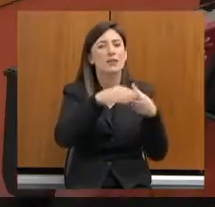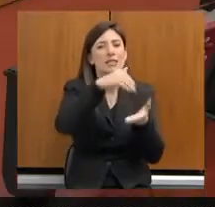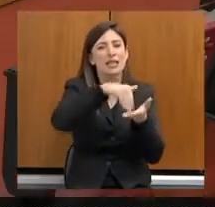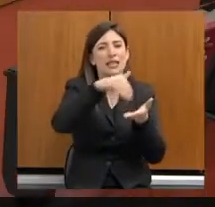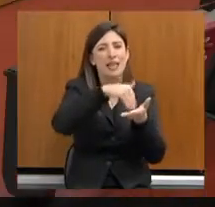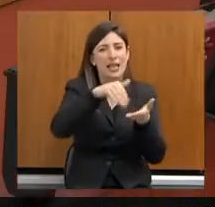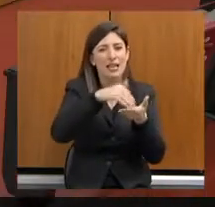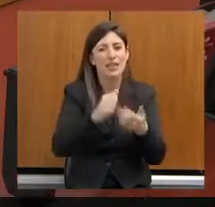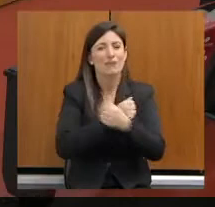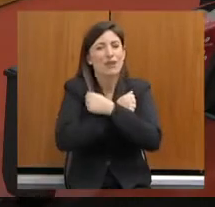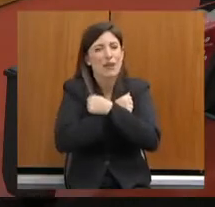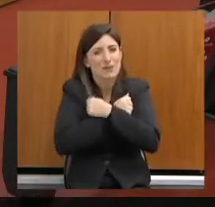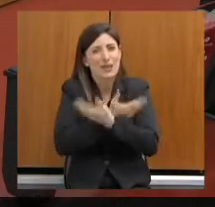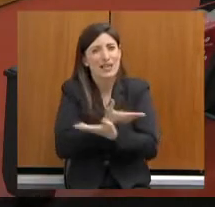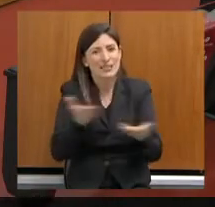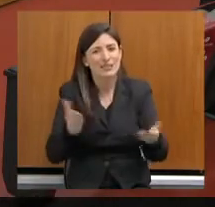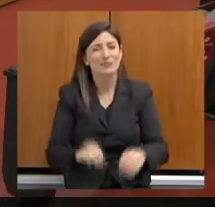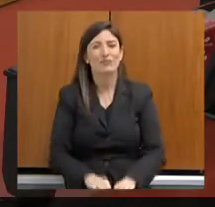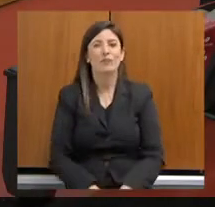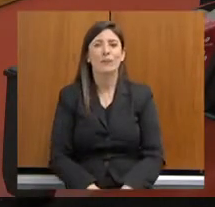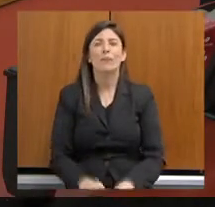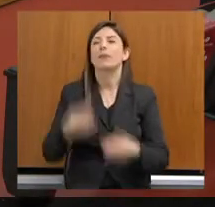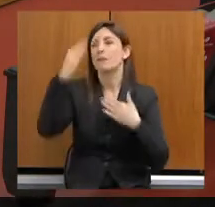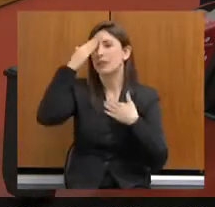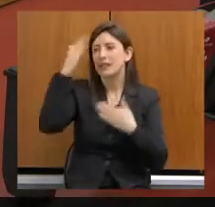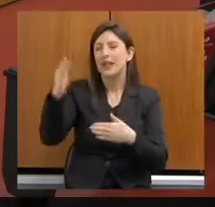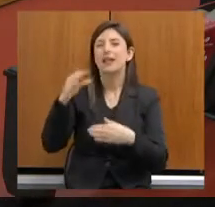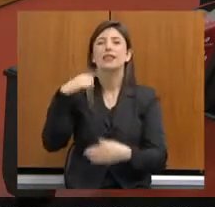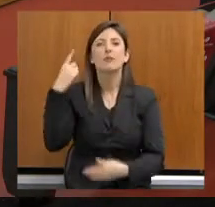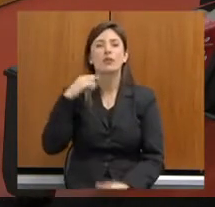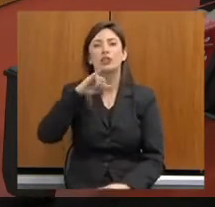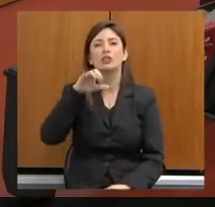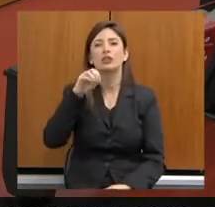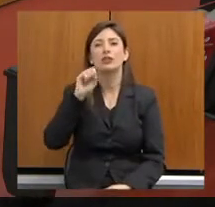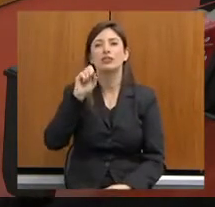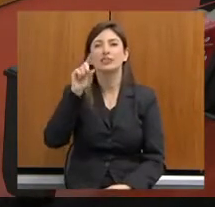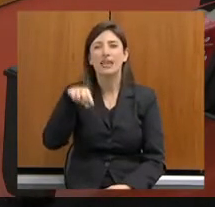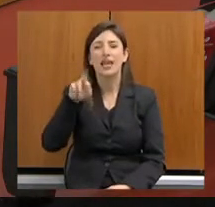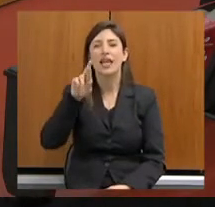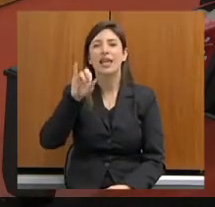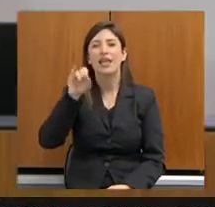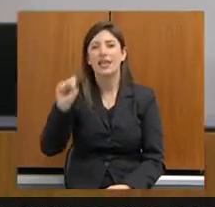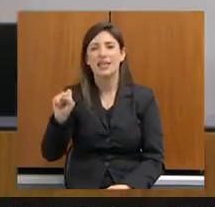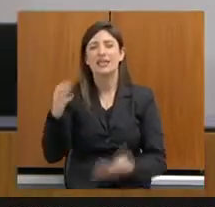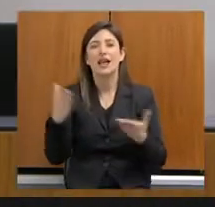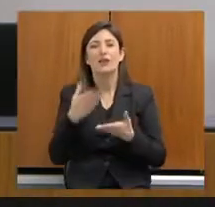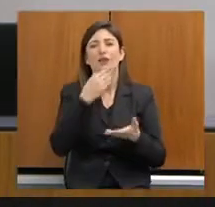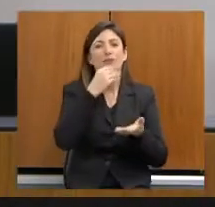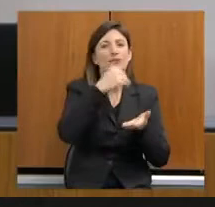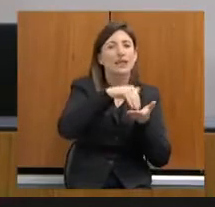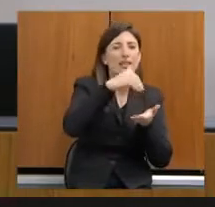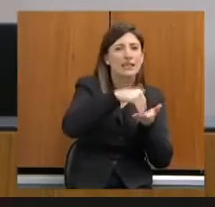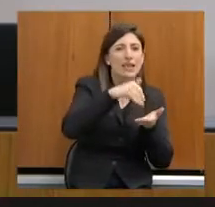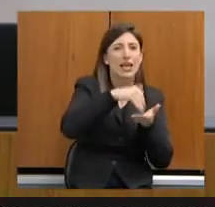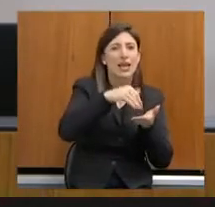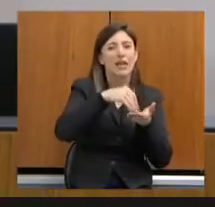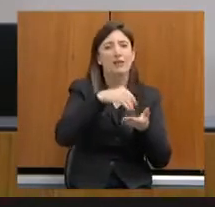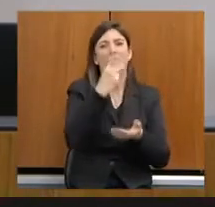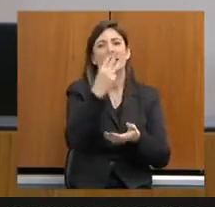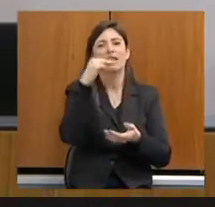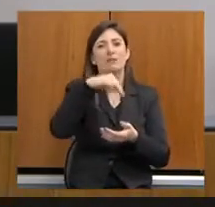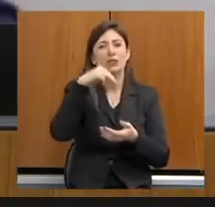forte abraço Obrigado Deputado José Reis secretário tem três minutos para